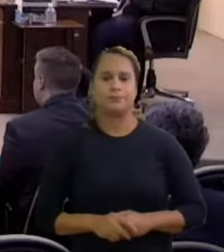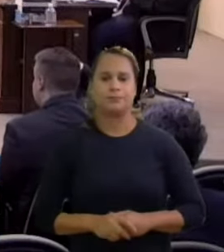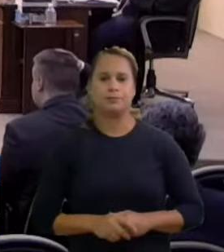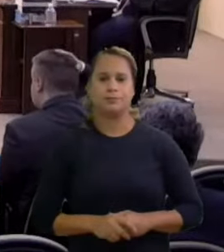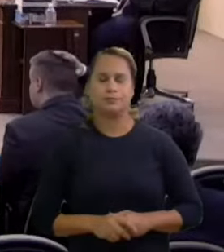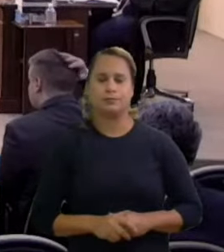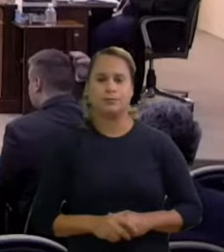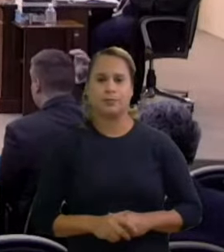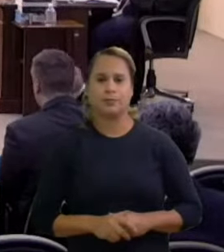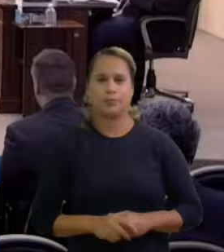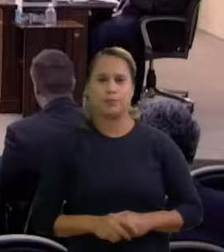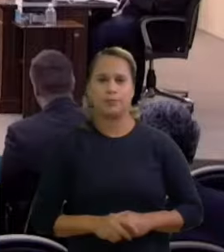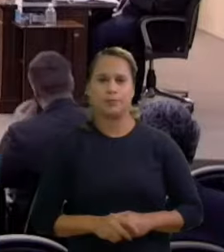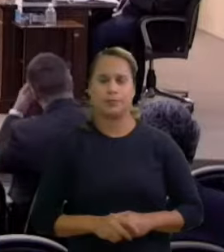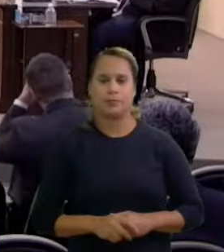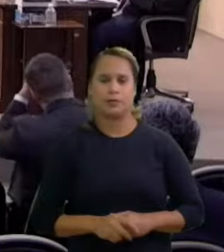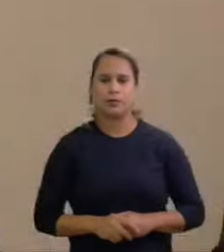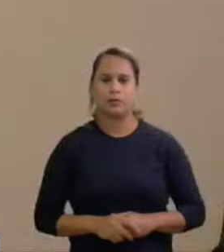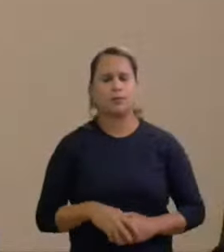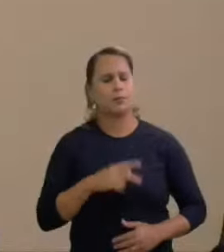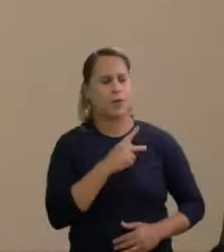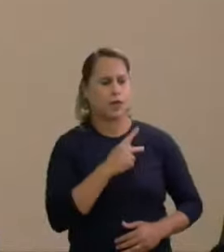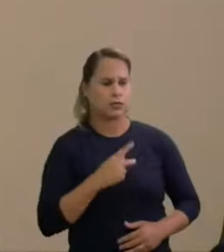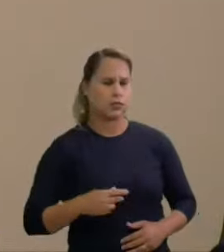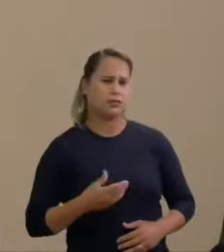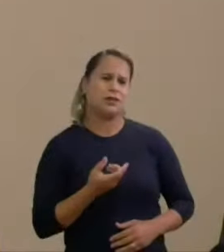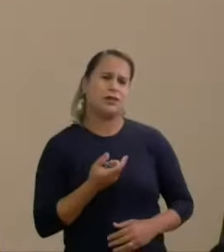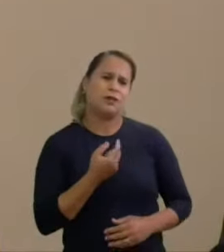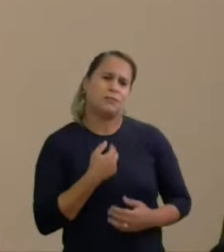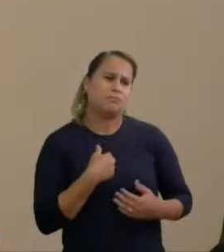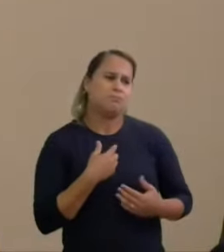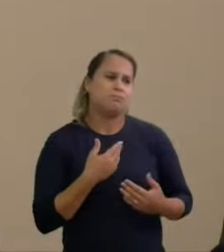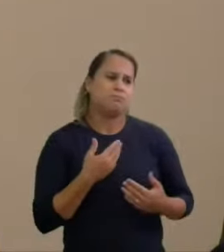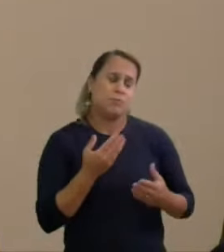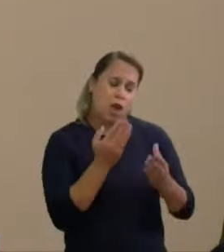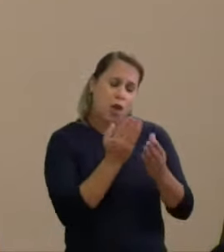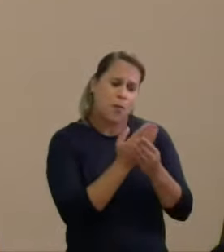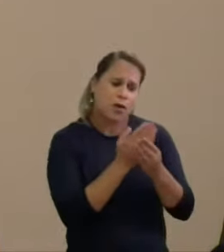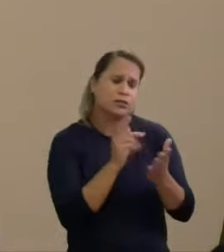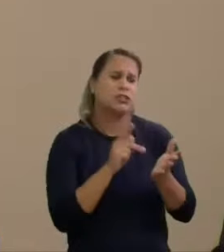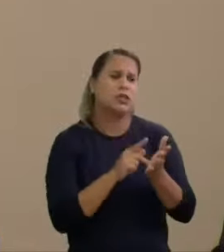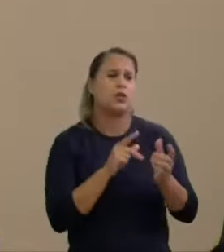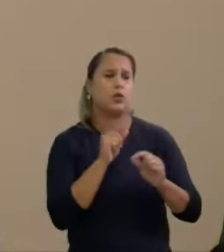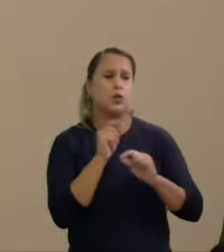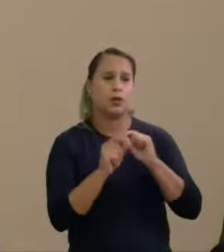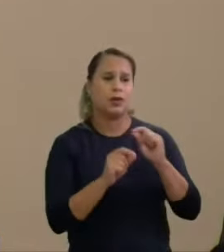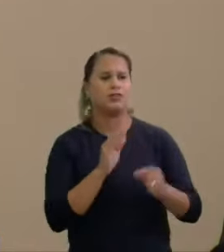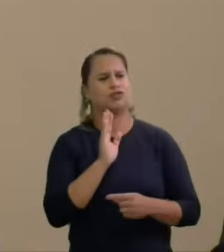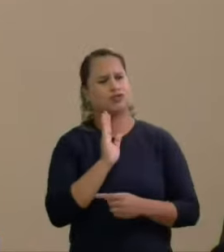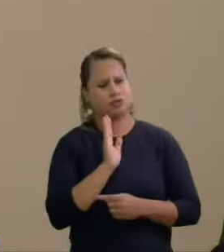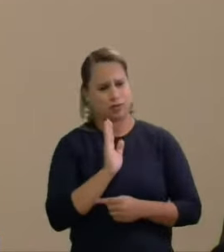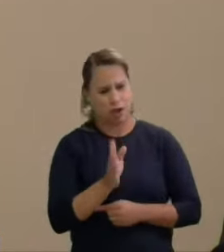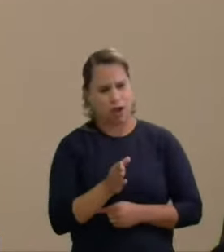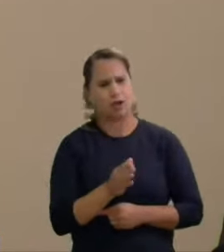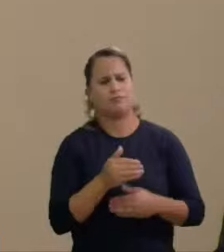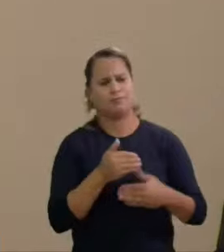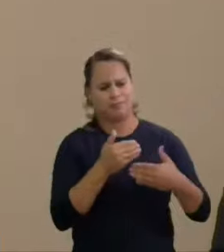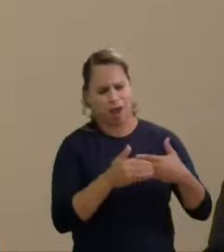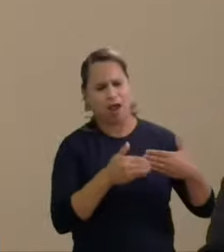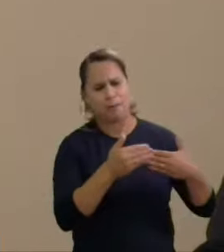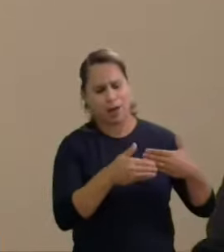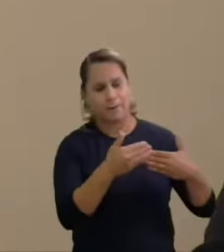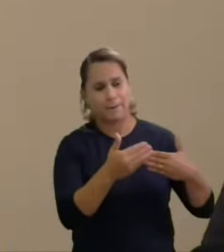Dr Guedes senhor presidente eu eh na verdade esse processo ele já tá em andamento algum tempo nós já